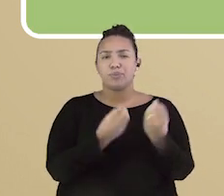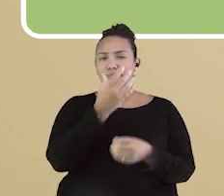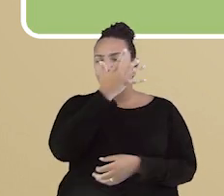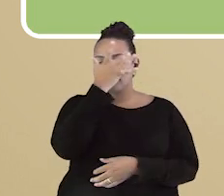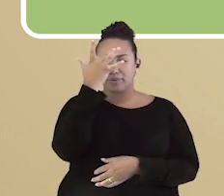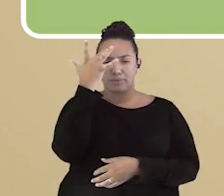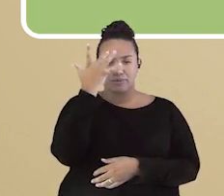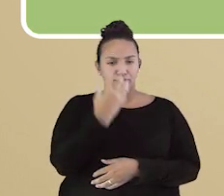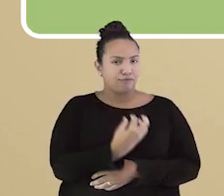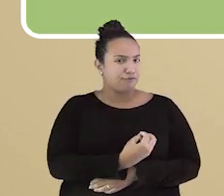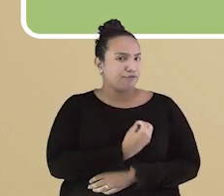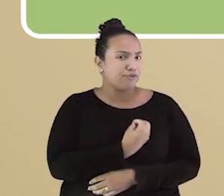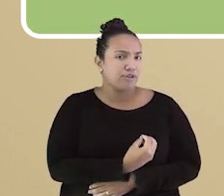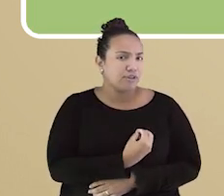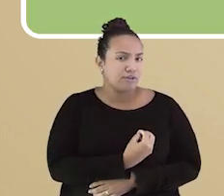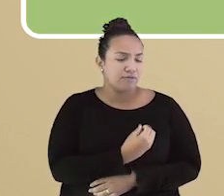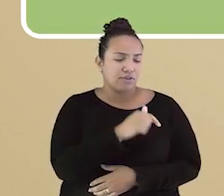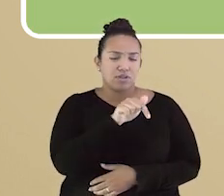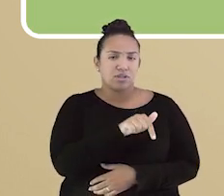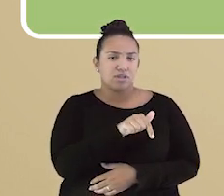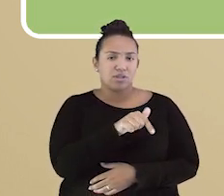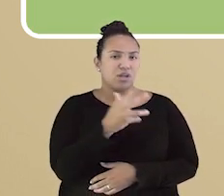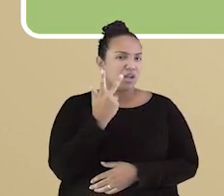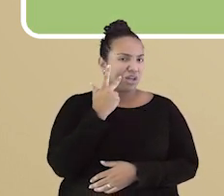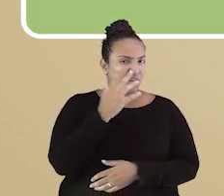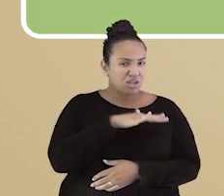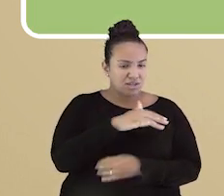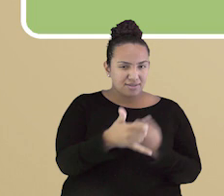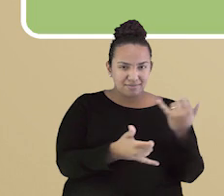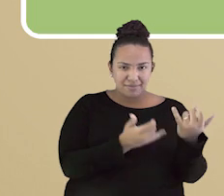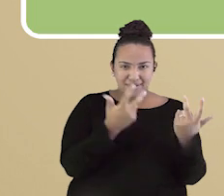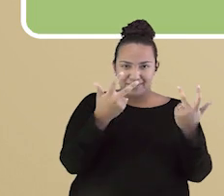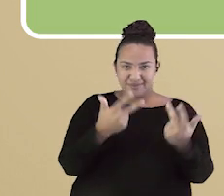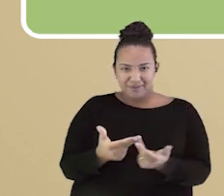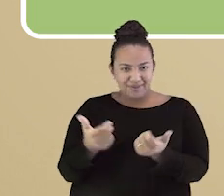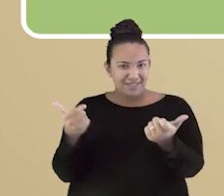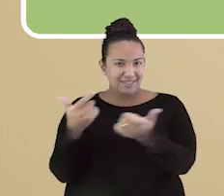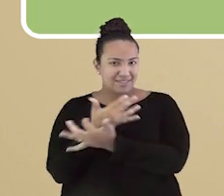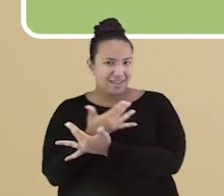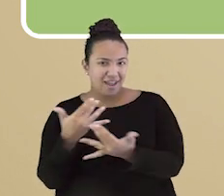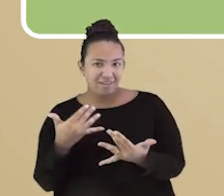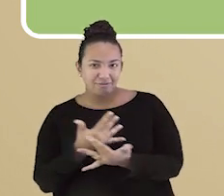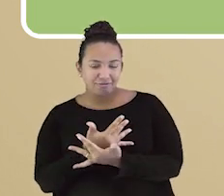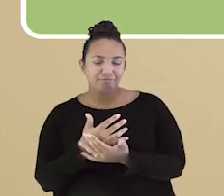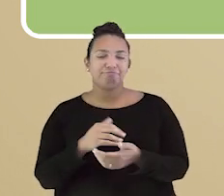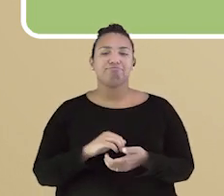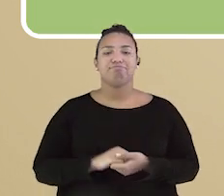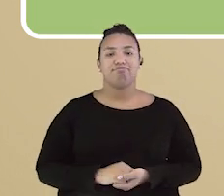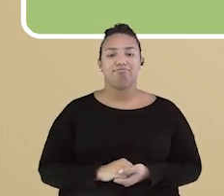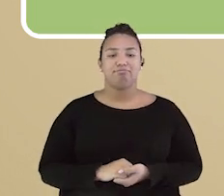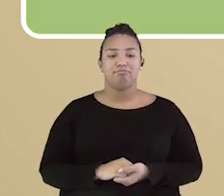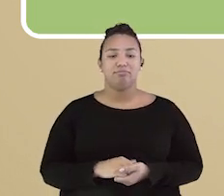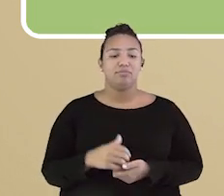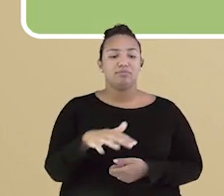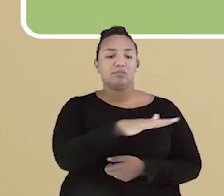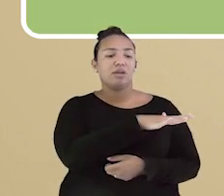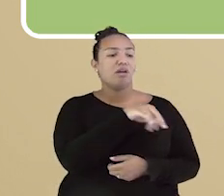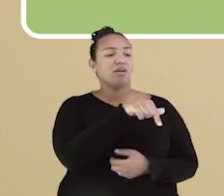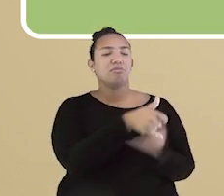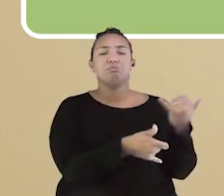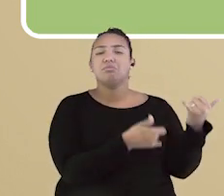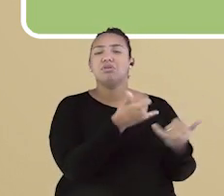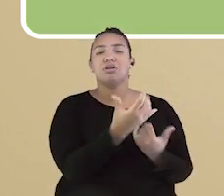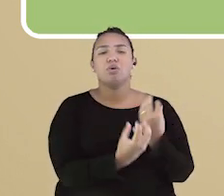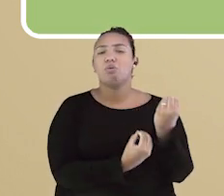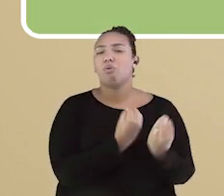que as crianças brincam das mesmas coisas que as crianças da cidade? Como são os espaços de brincar no campo?